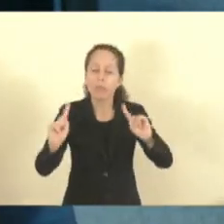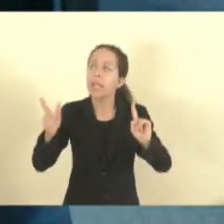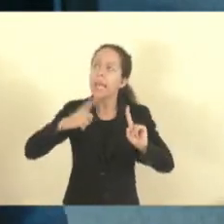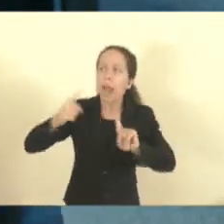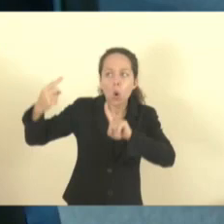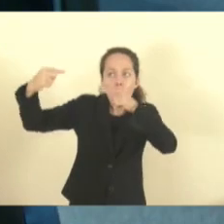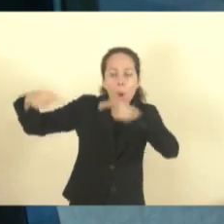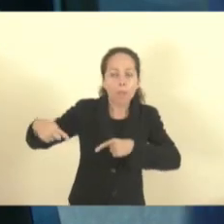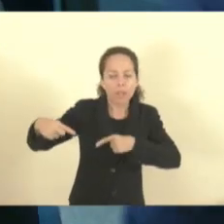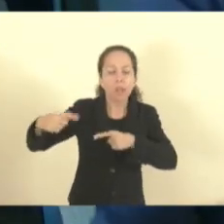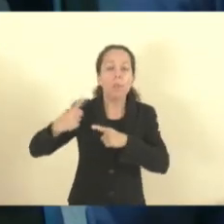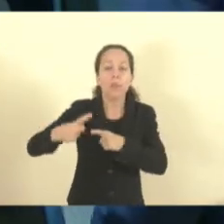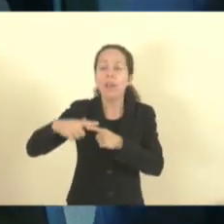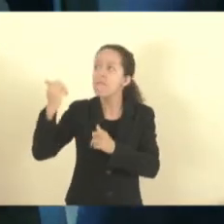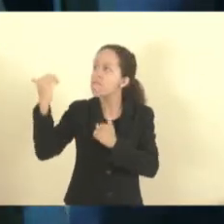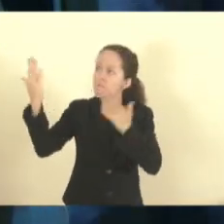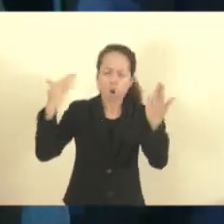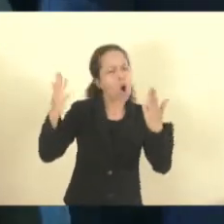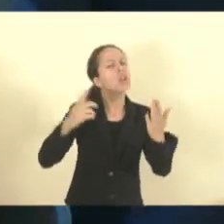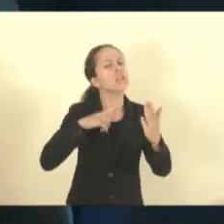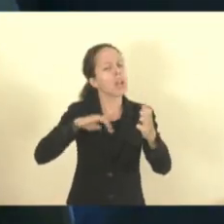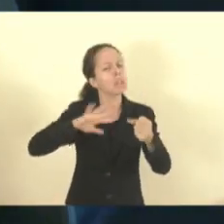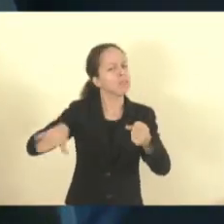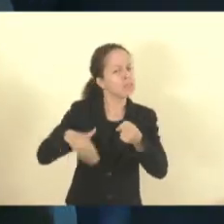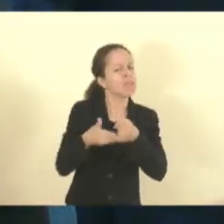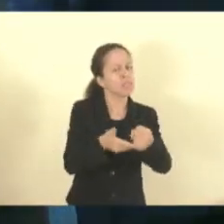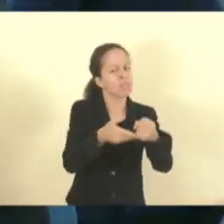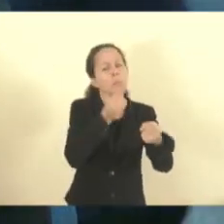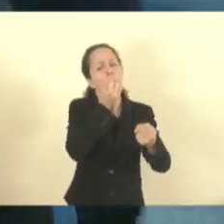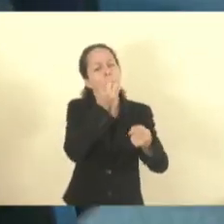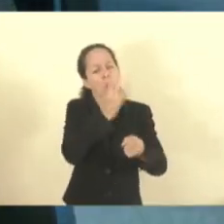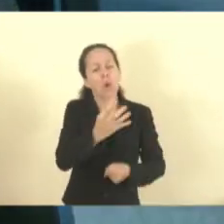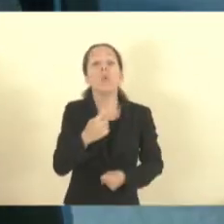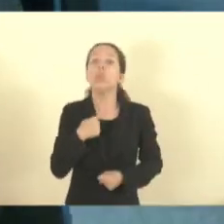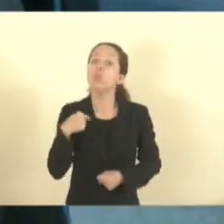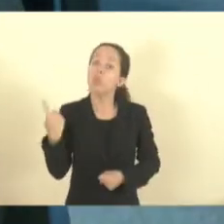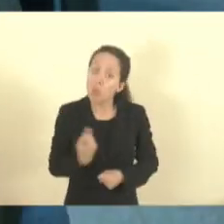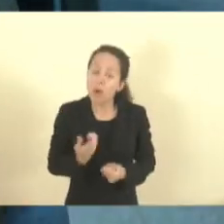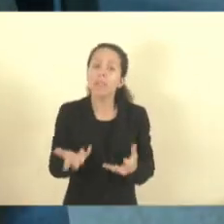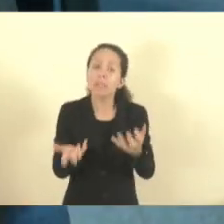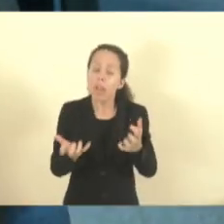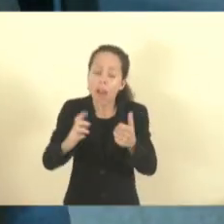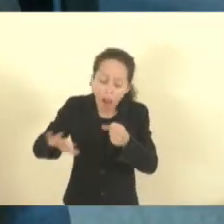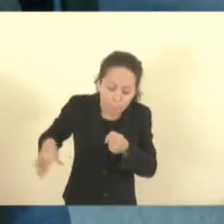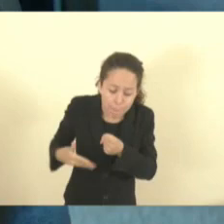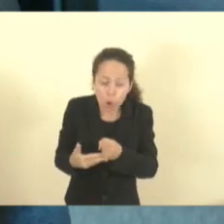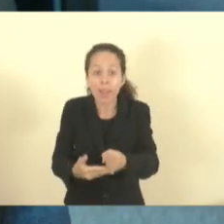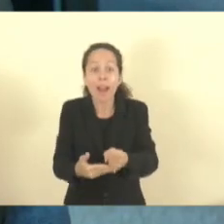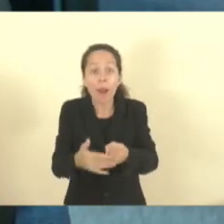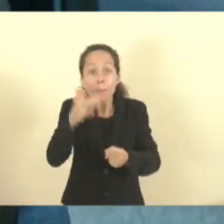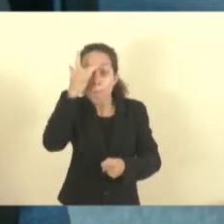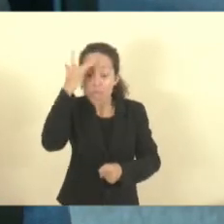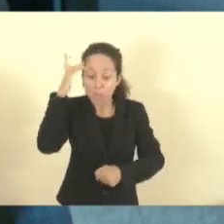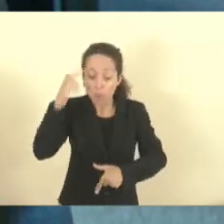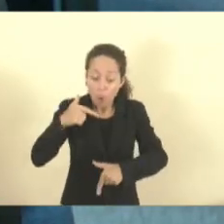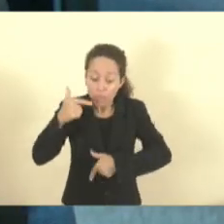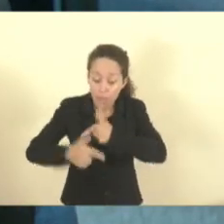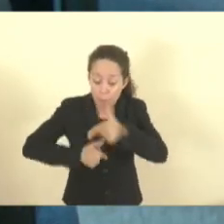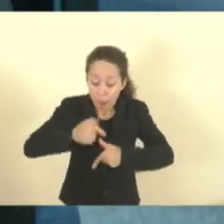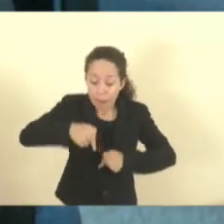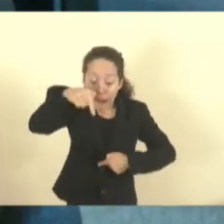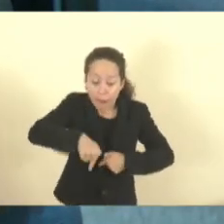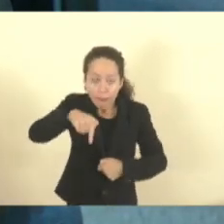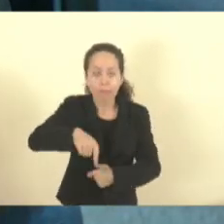porque lá fora tem subsídios, deputado Polesi, e nós estamos aqui dando a mesma competitividade para que o produtor local